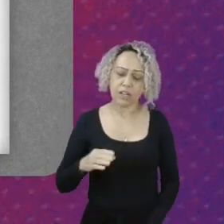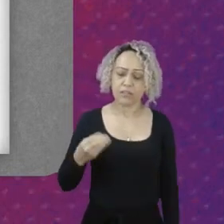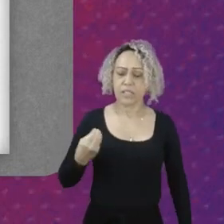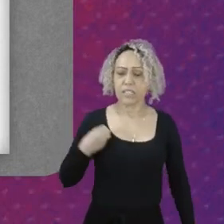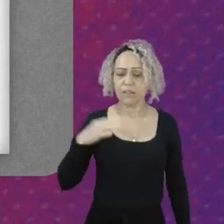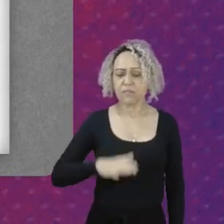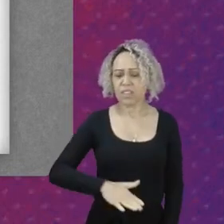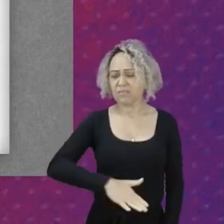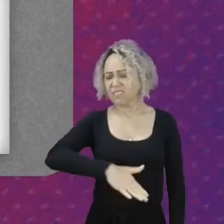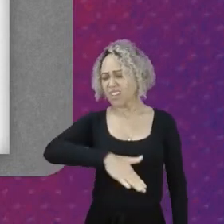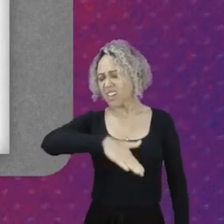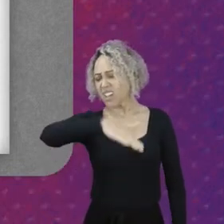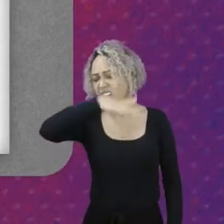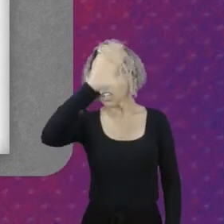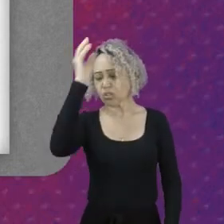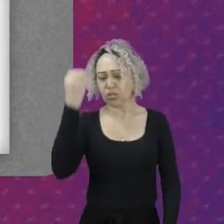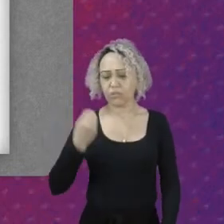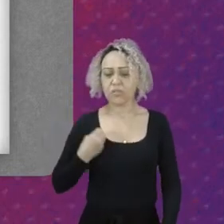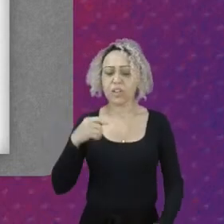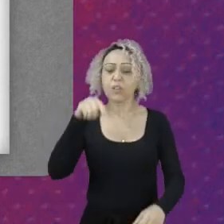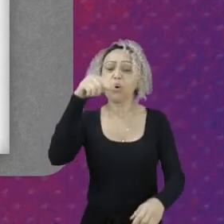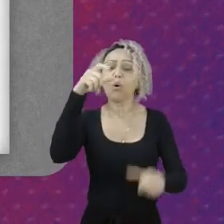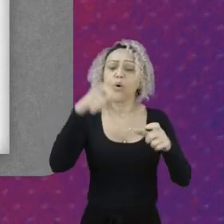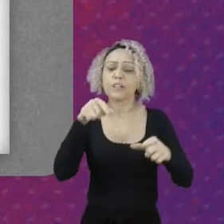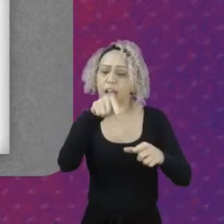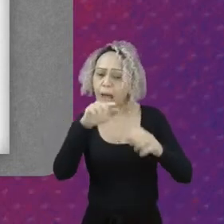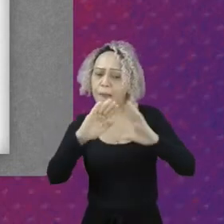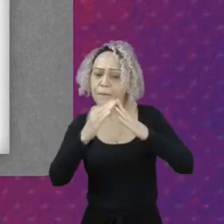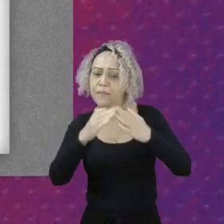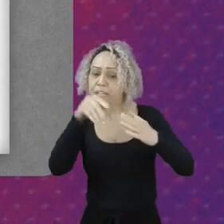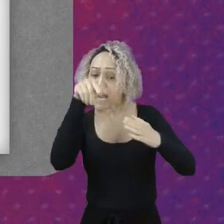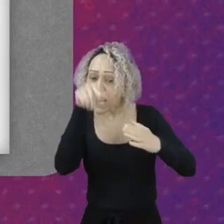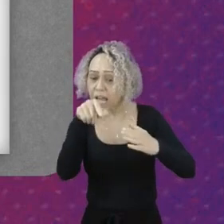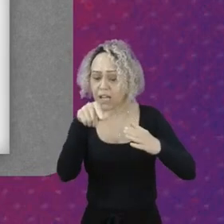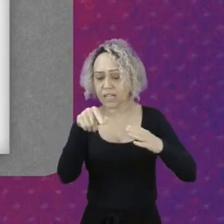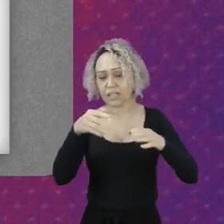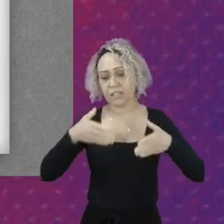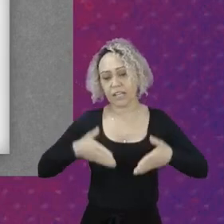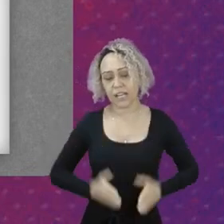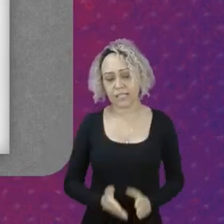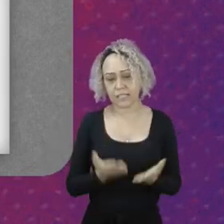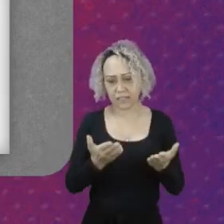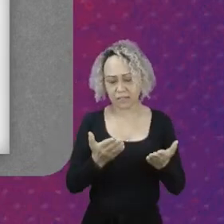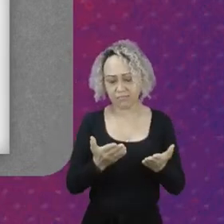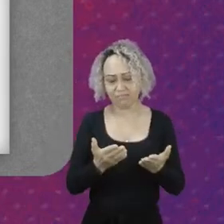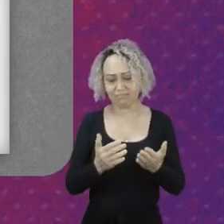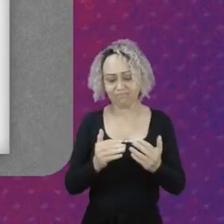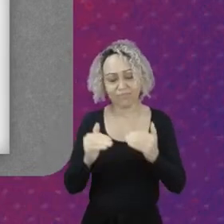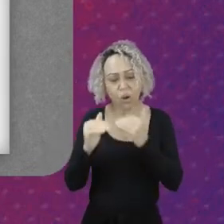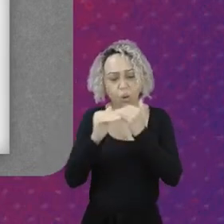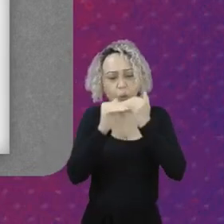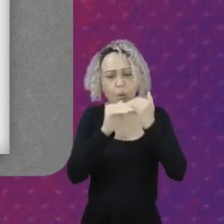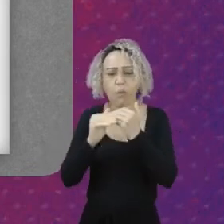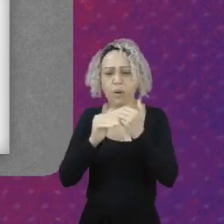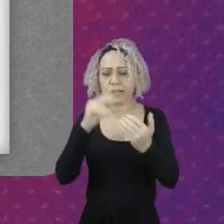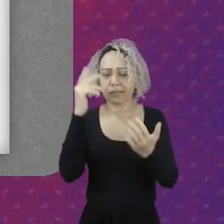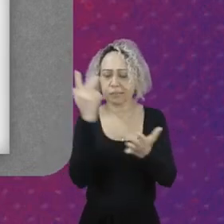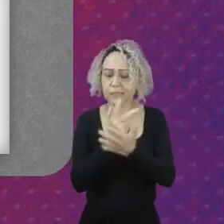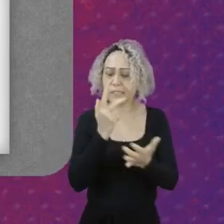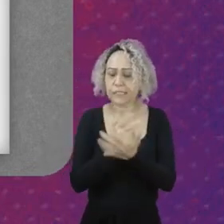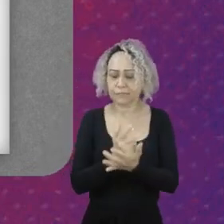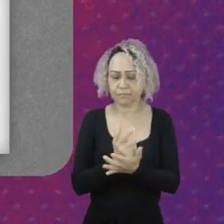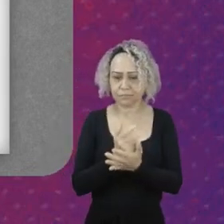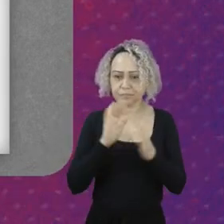nasceu. E aí eu trago também o que determina esse padrão, né? Então, como as mamães,